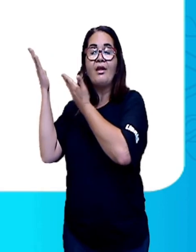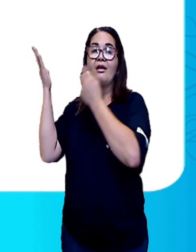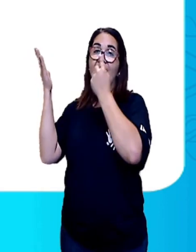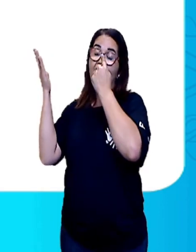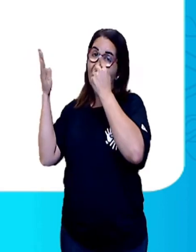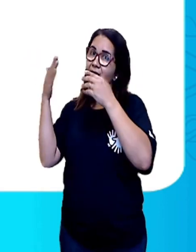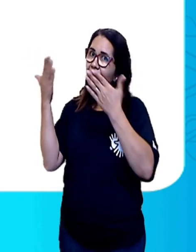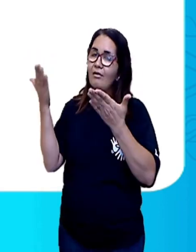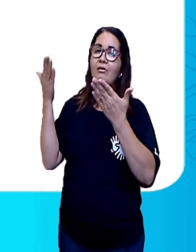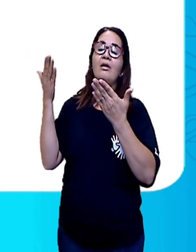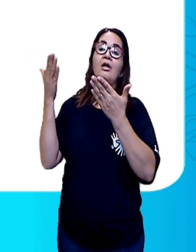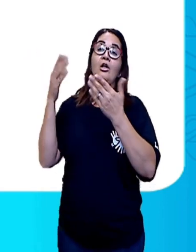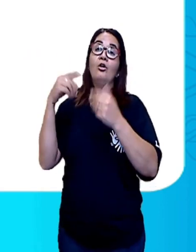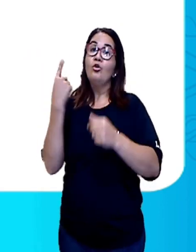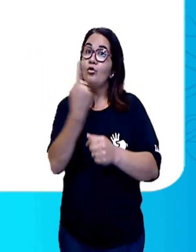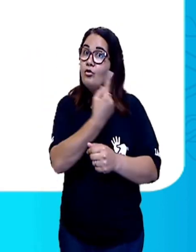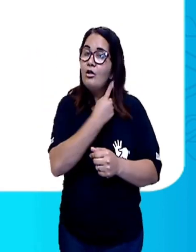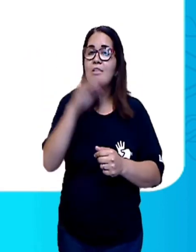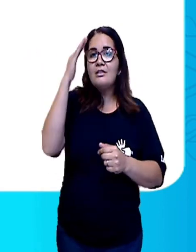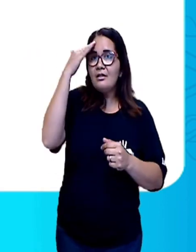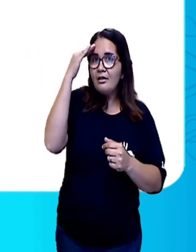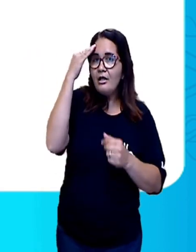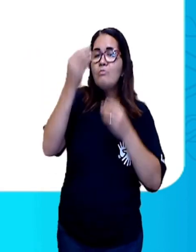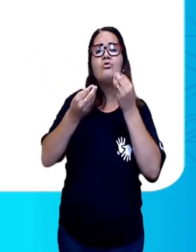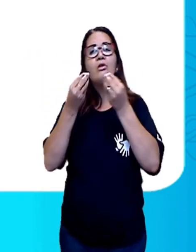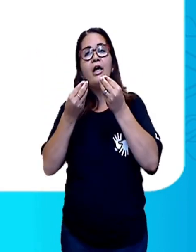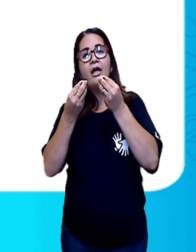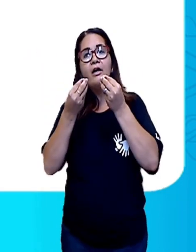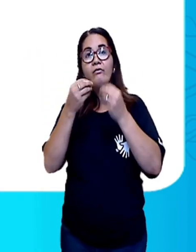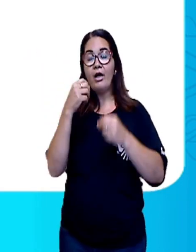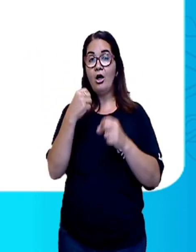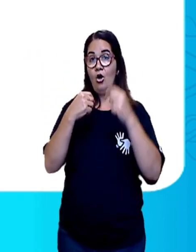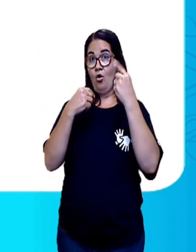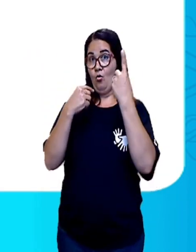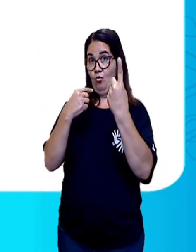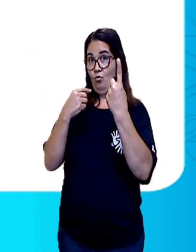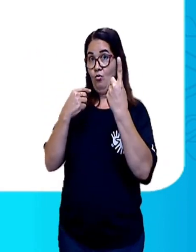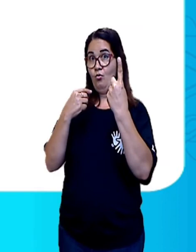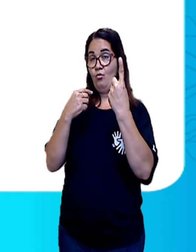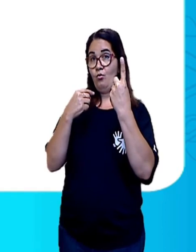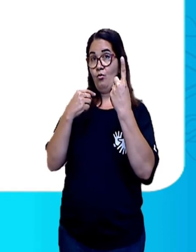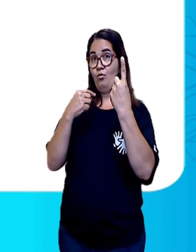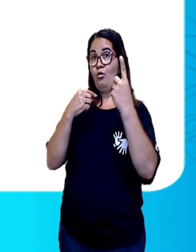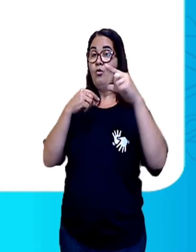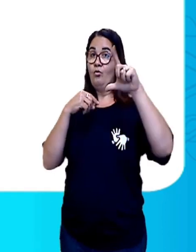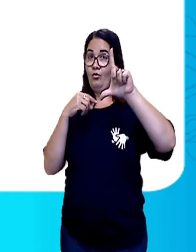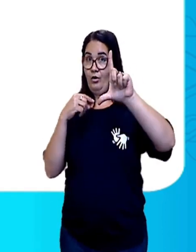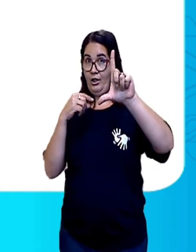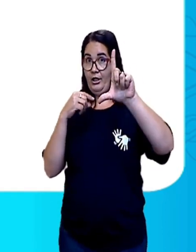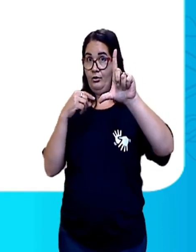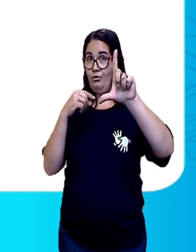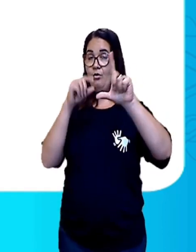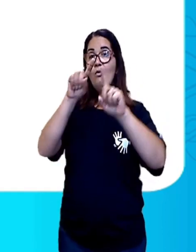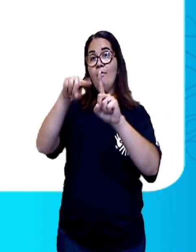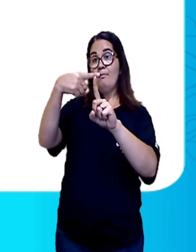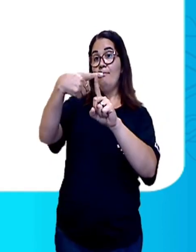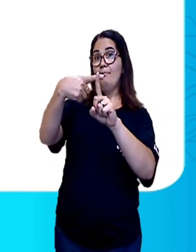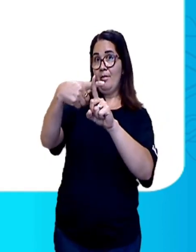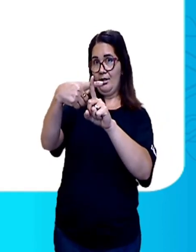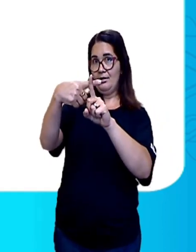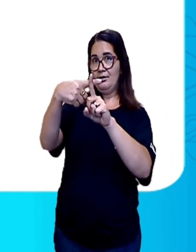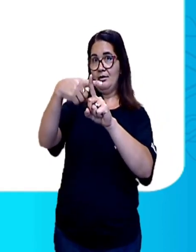litro. Então, é como se fosse assim, ó. 1 litro mais 500